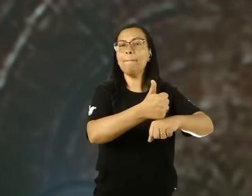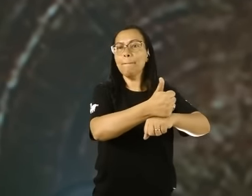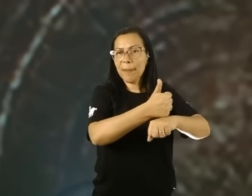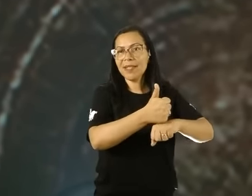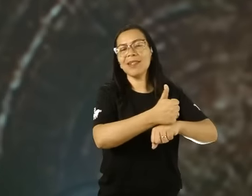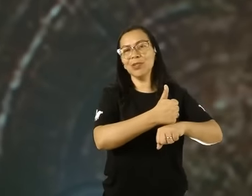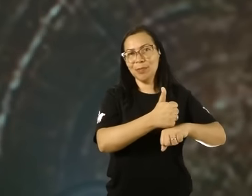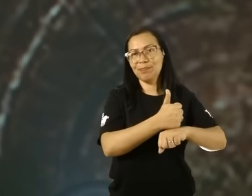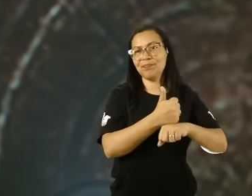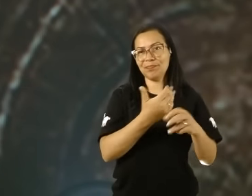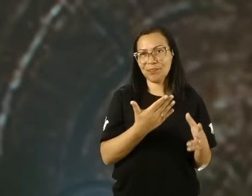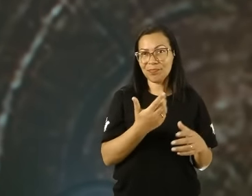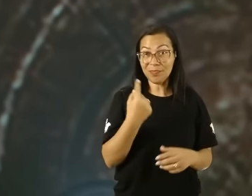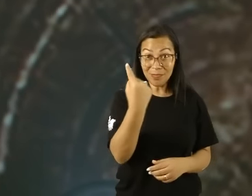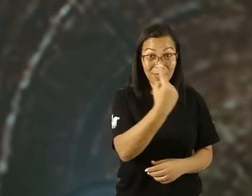Você volta a ligar para o seu ex.